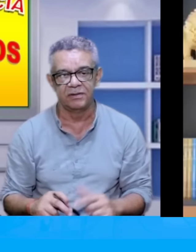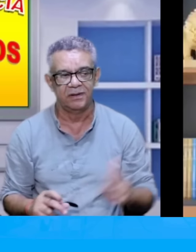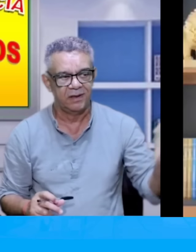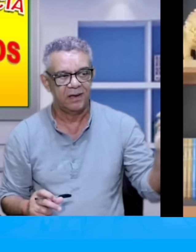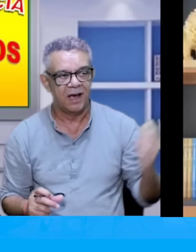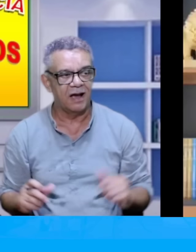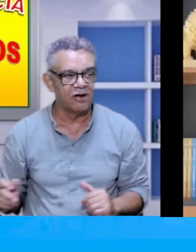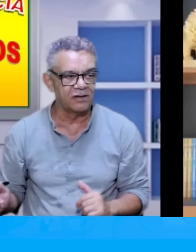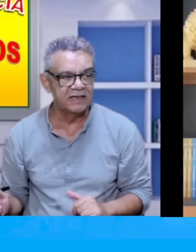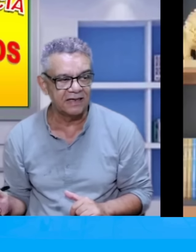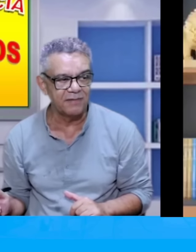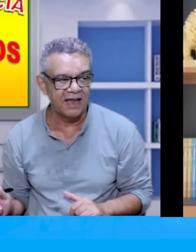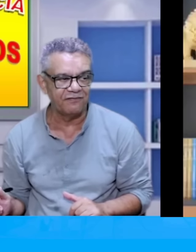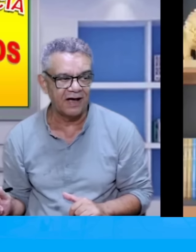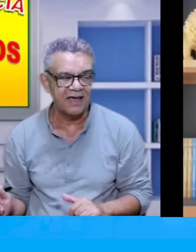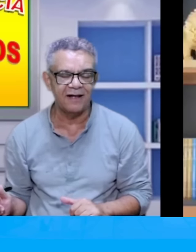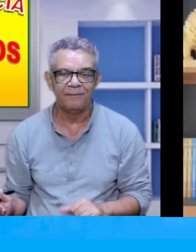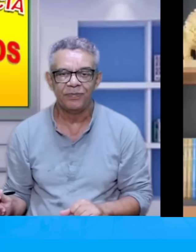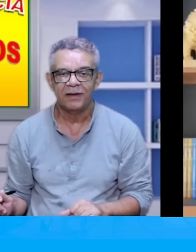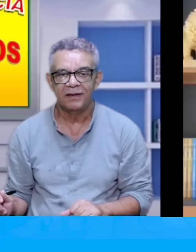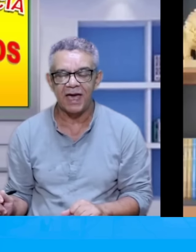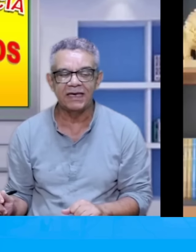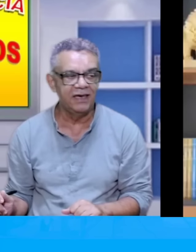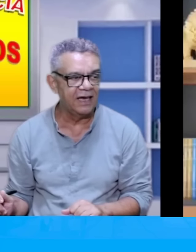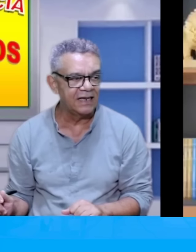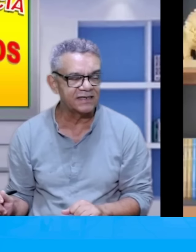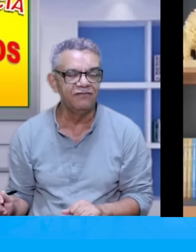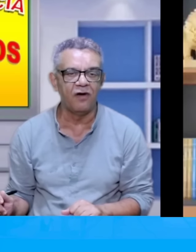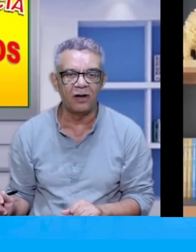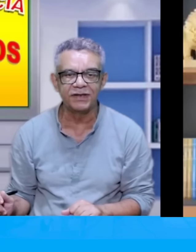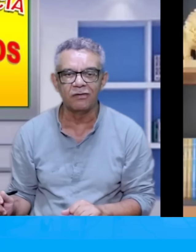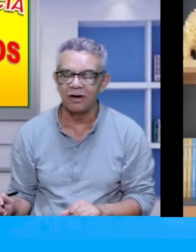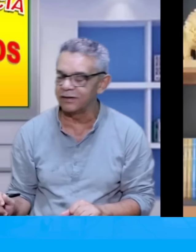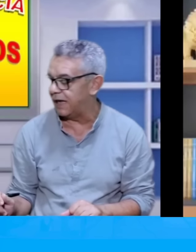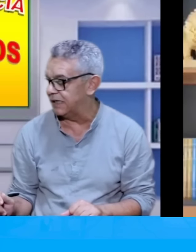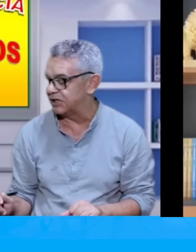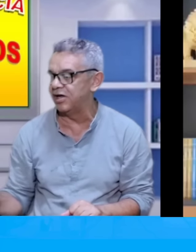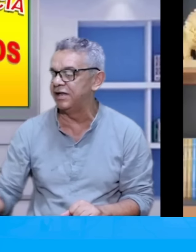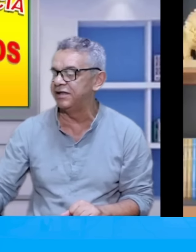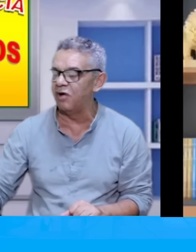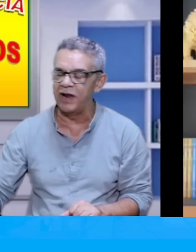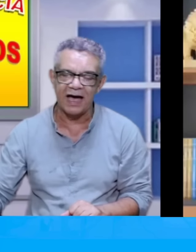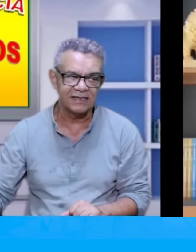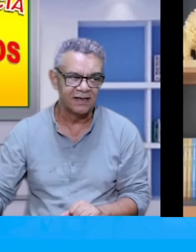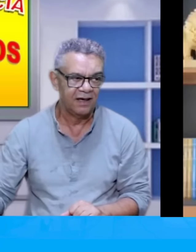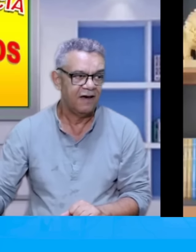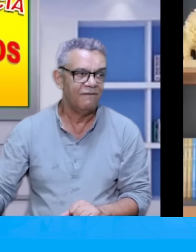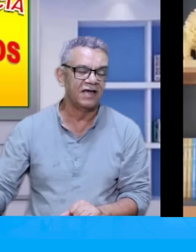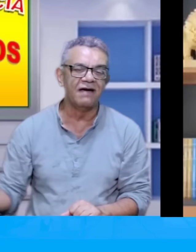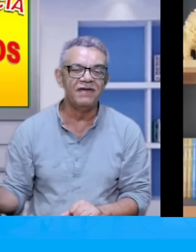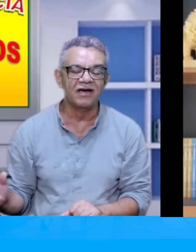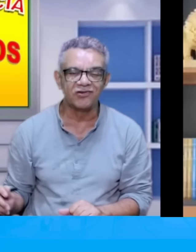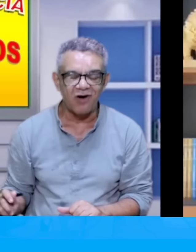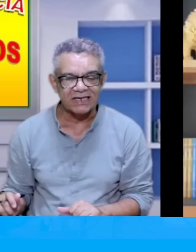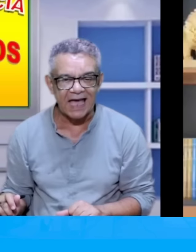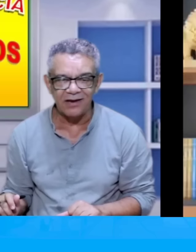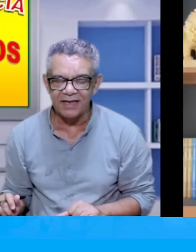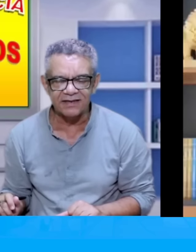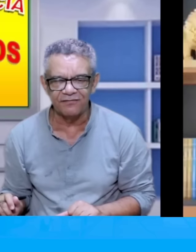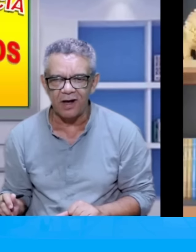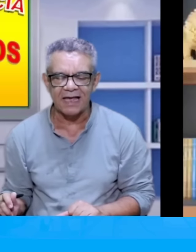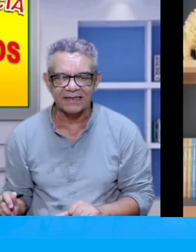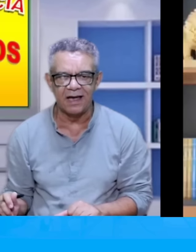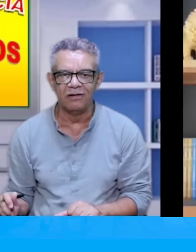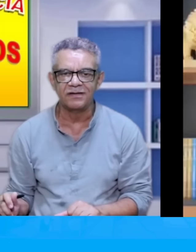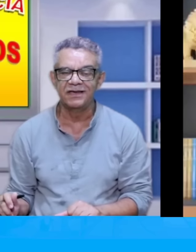preso. Agora o Silas Malafaia quer que ele se volte contra o Alexandre de Moraes. Meus amigos, gostaram